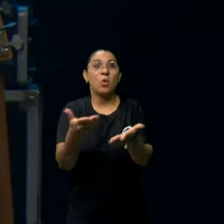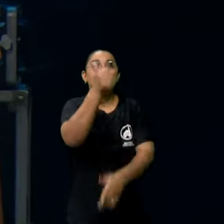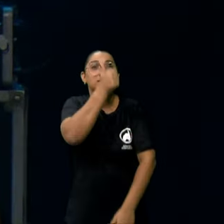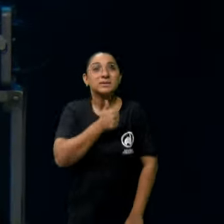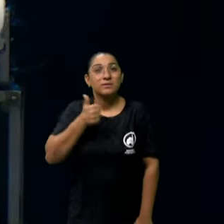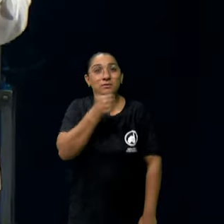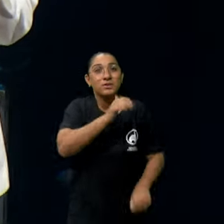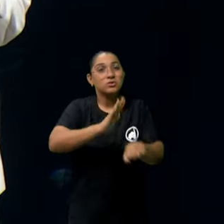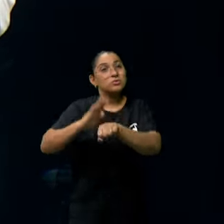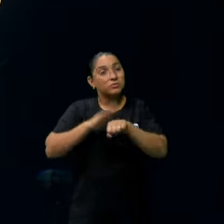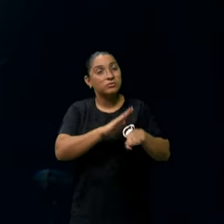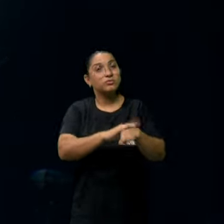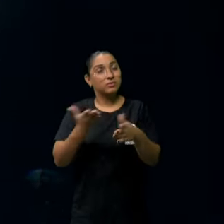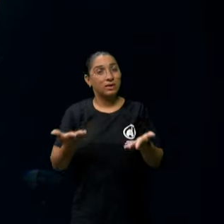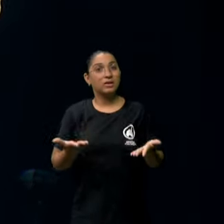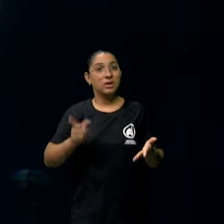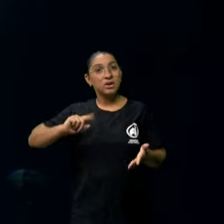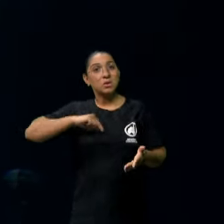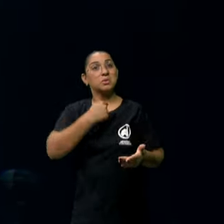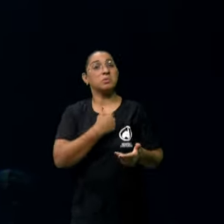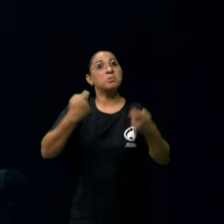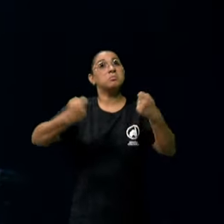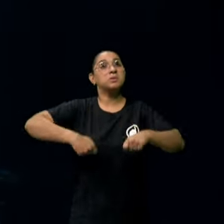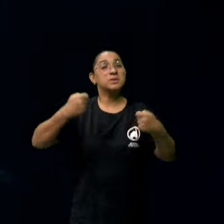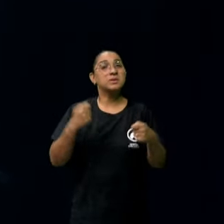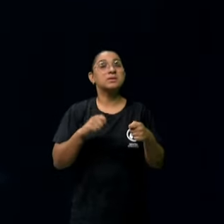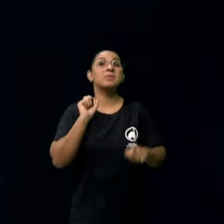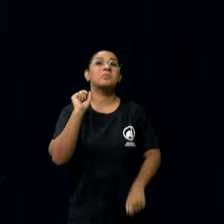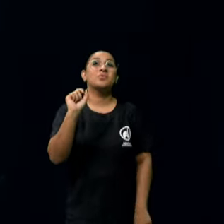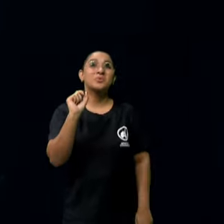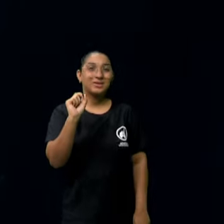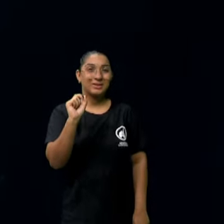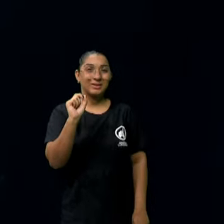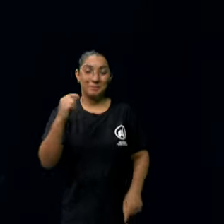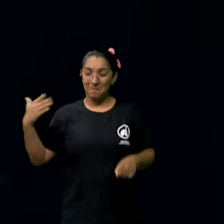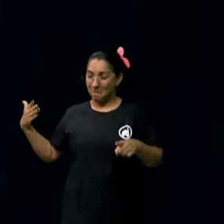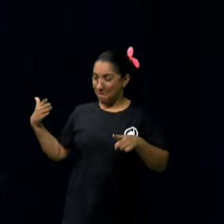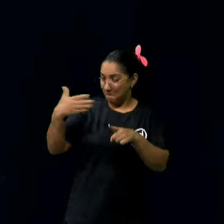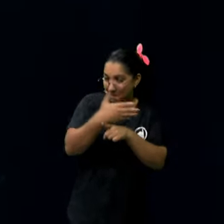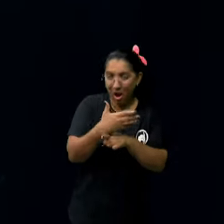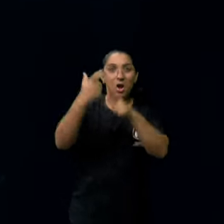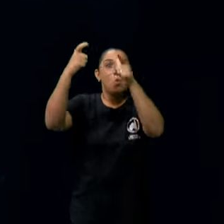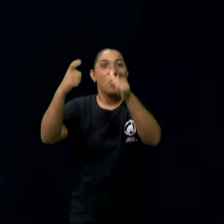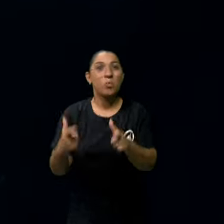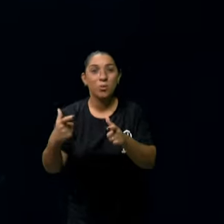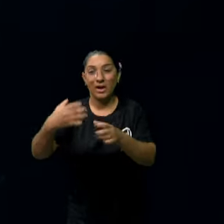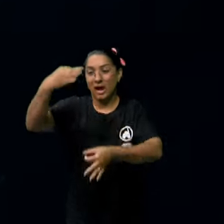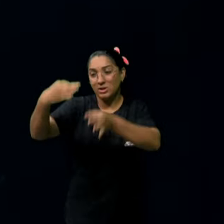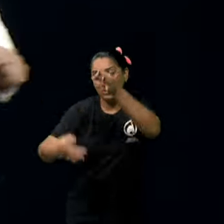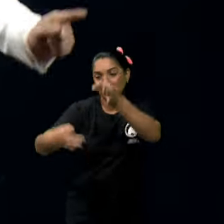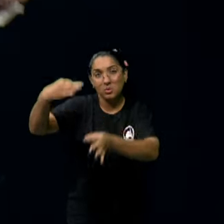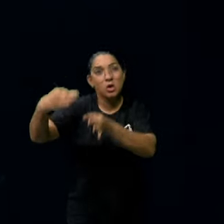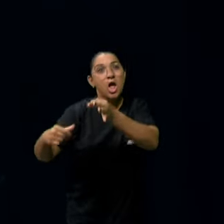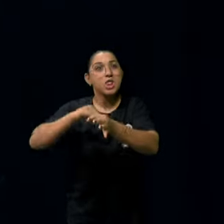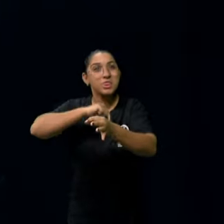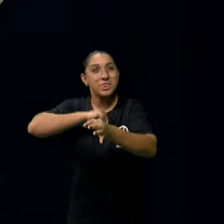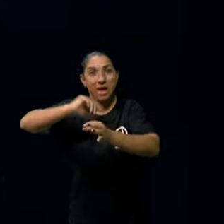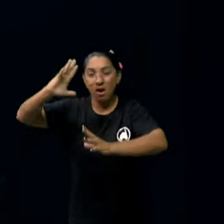e nós precisamos entrar num tribunal de autoridade a onde se confronto as potestarem